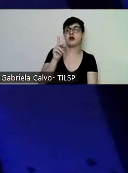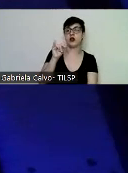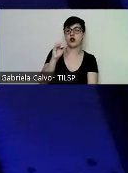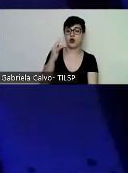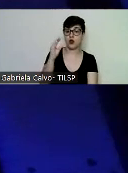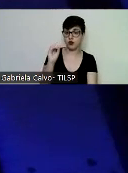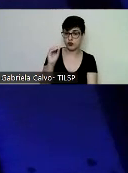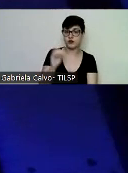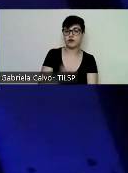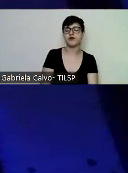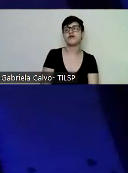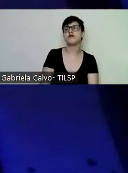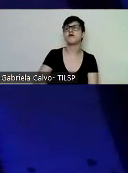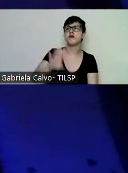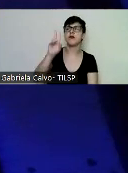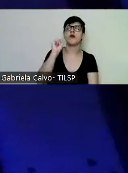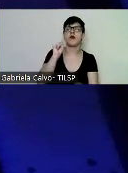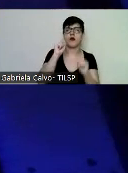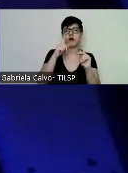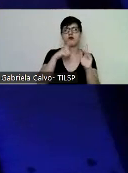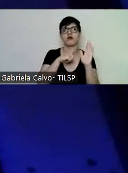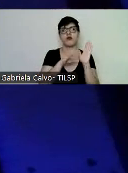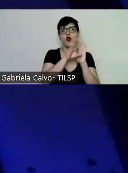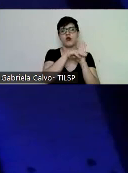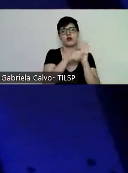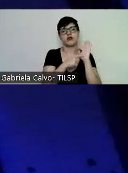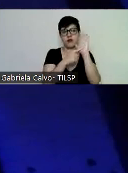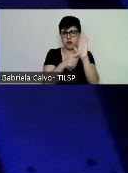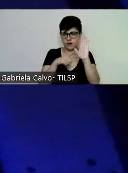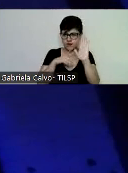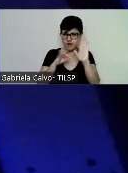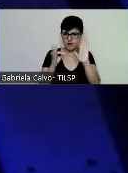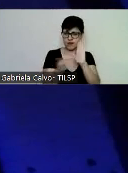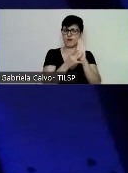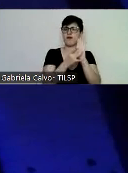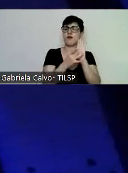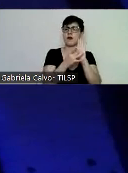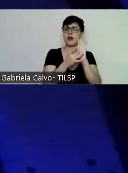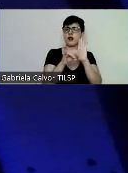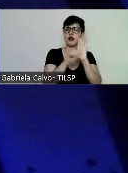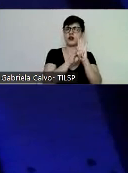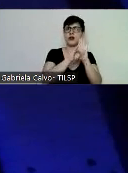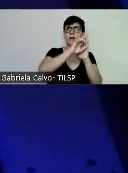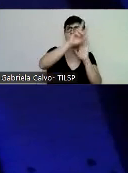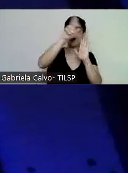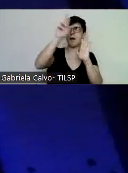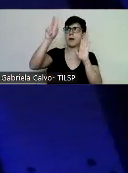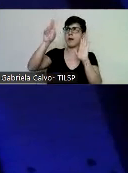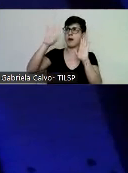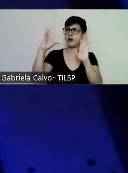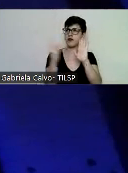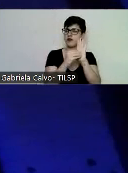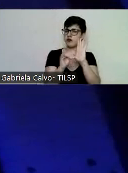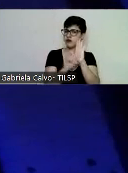né Será que aquela definição que estava sendo proposta ela era mesmo representativa dessa diversidade de comitês de membros